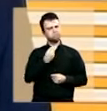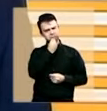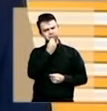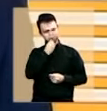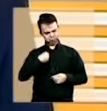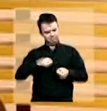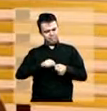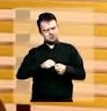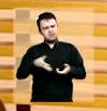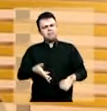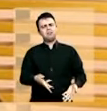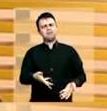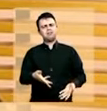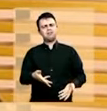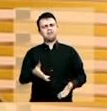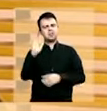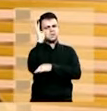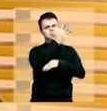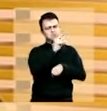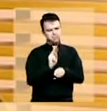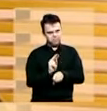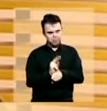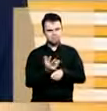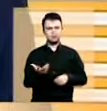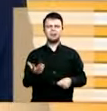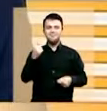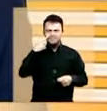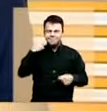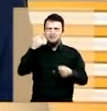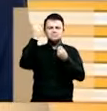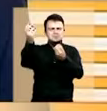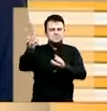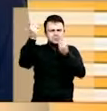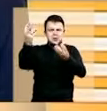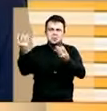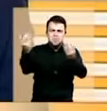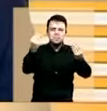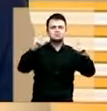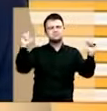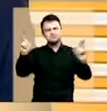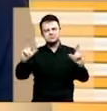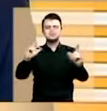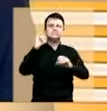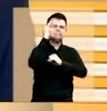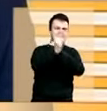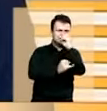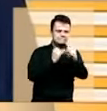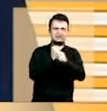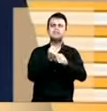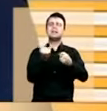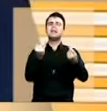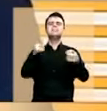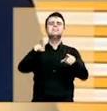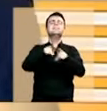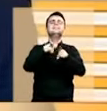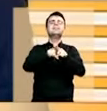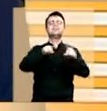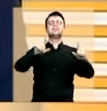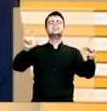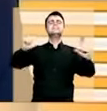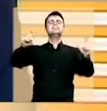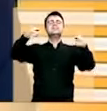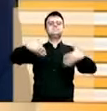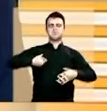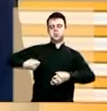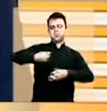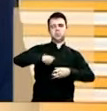fazer? Né? E é importante que nós estamos vendo aí uma enxurrada de informações nos meios de televisão, nos programas de